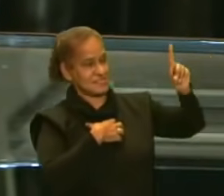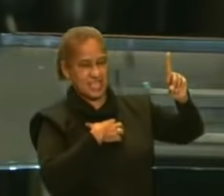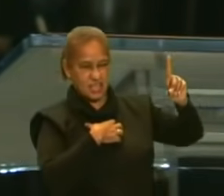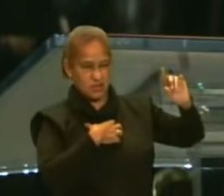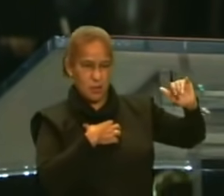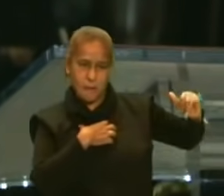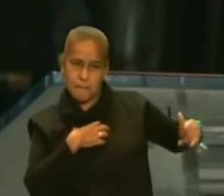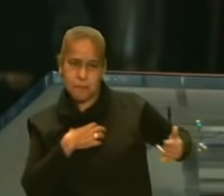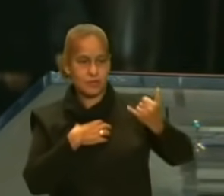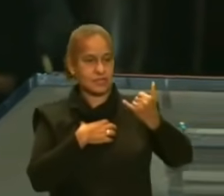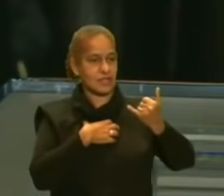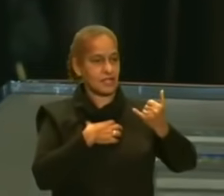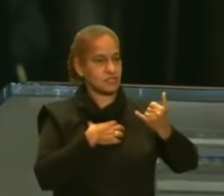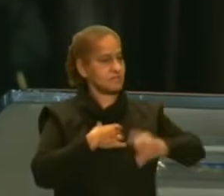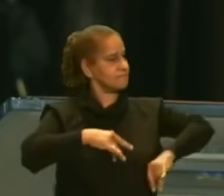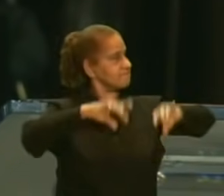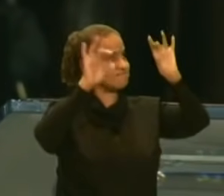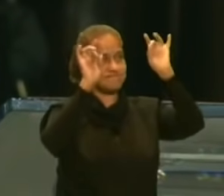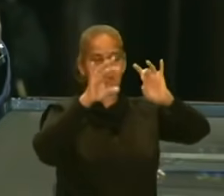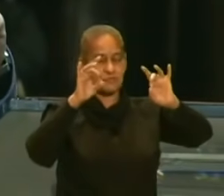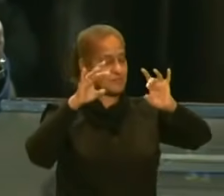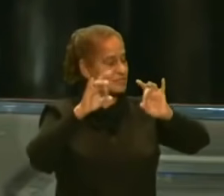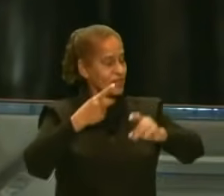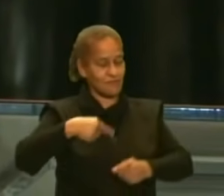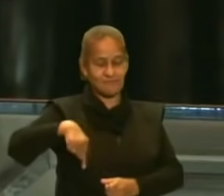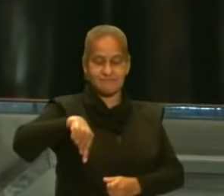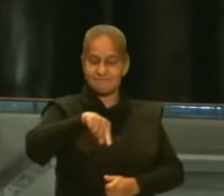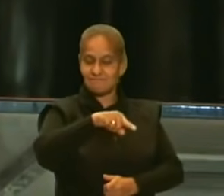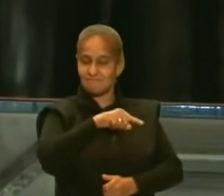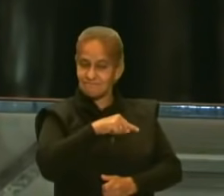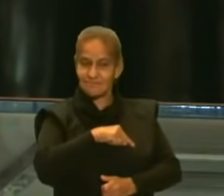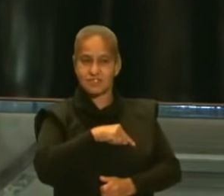É a oportunidade da gente